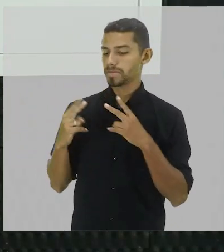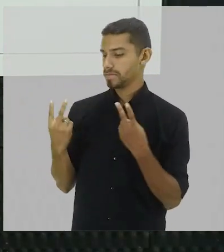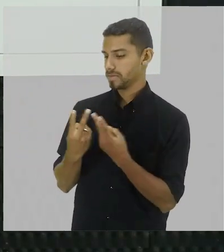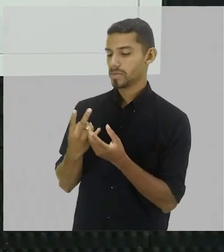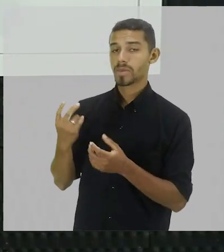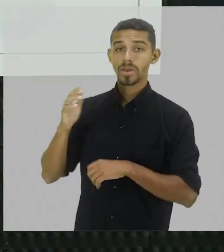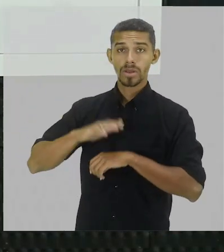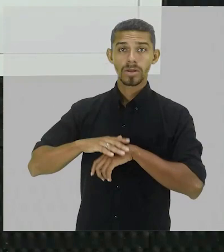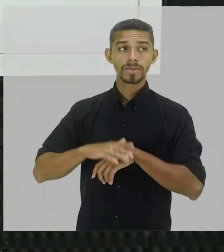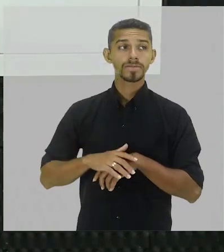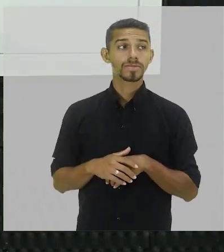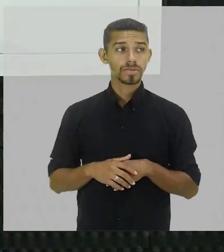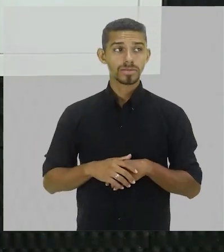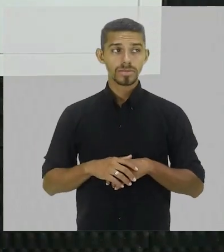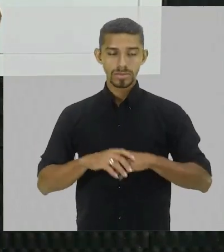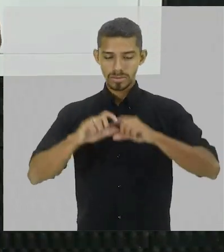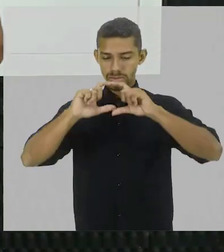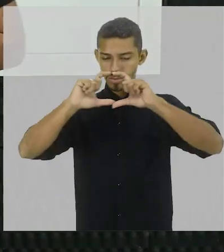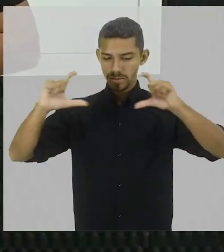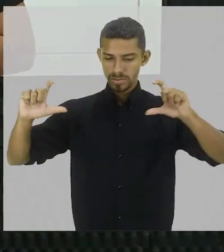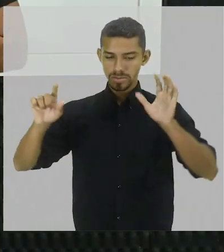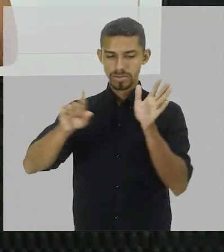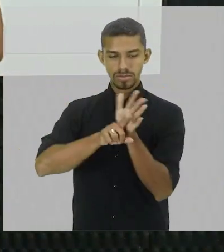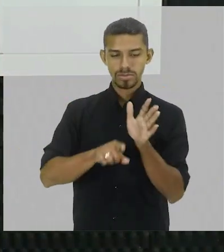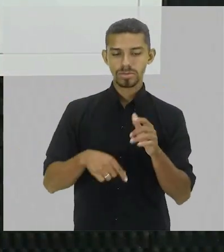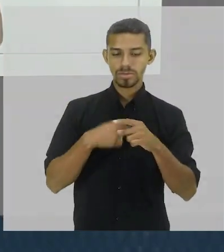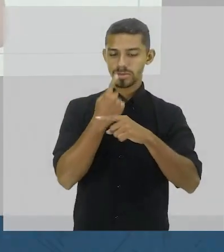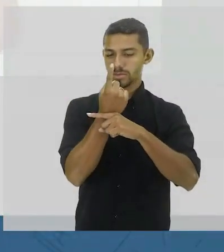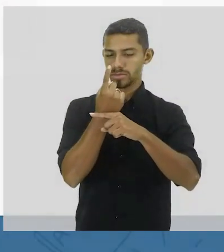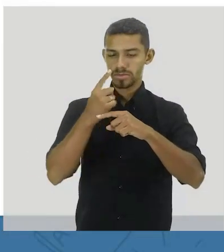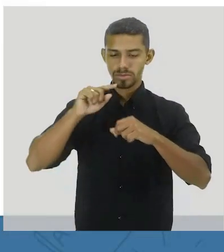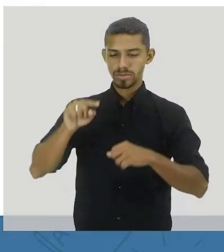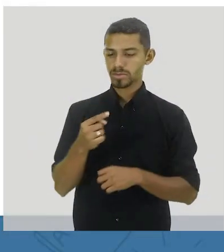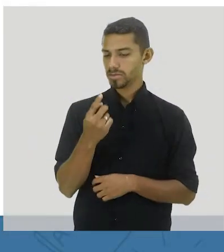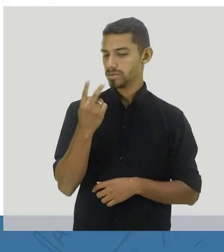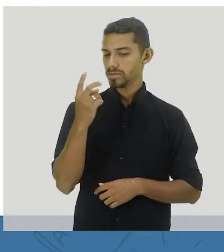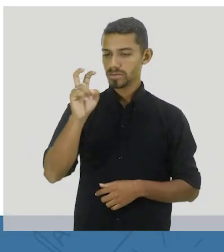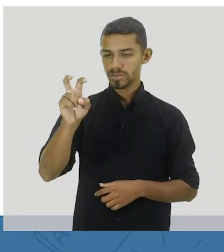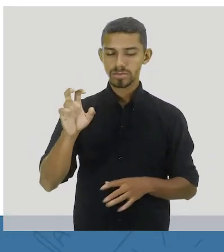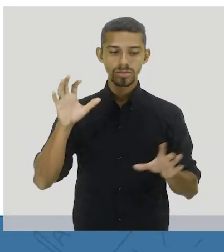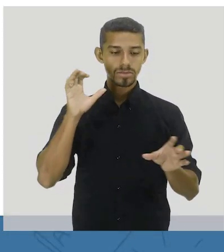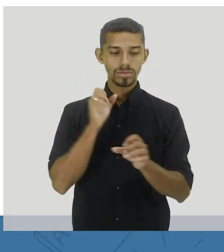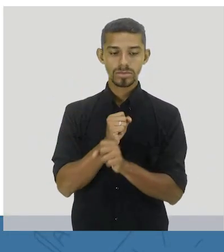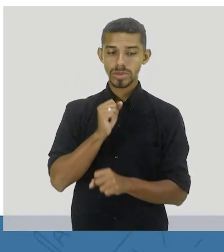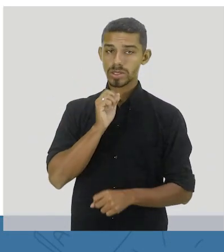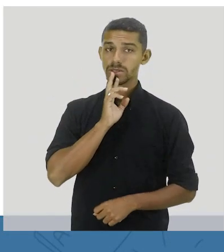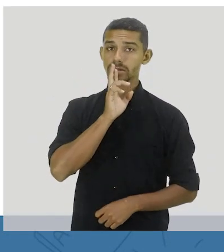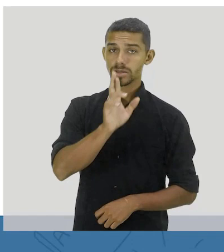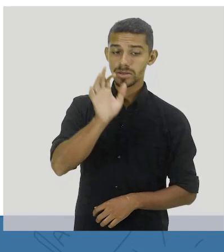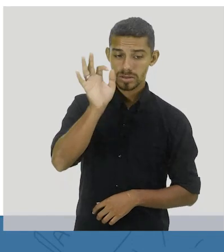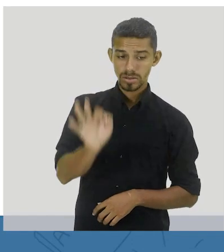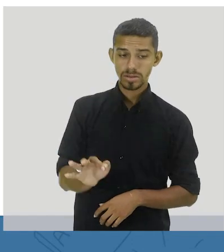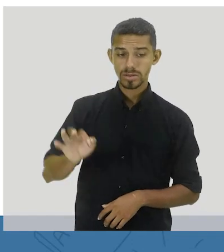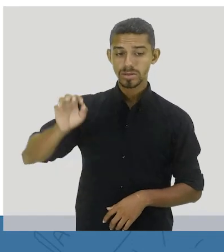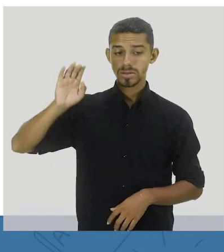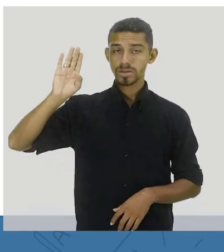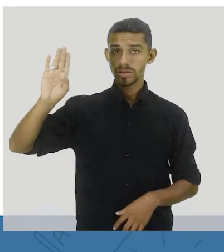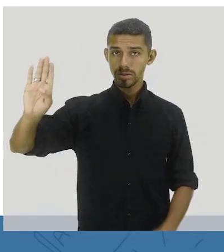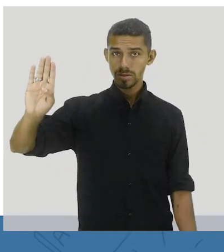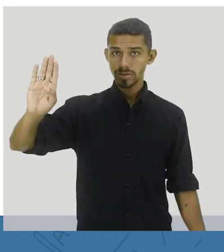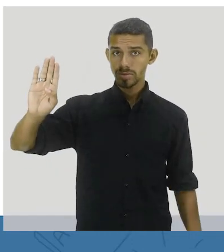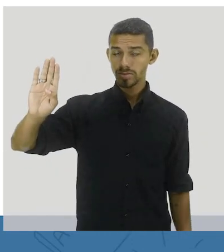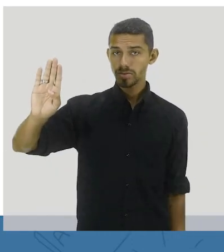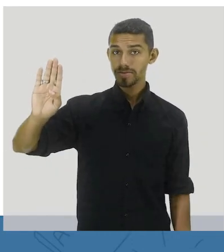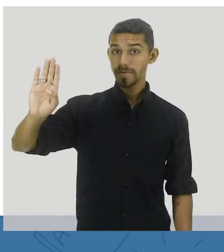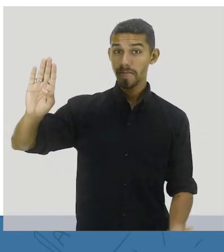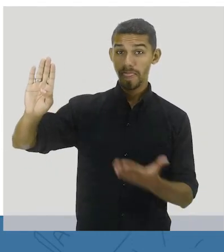aqui. O volume da pirâmide toda menos o volume do topo. Então, a resposta correta, letra B de bola. Beleza,